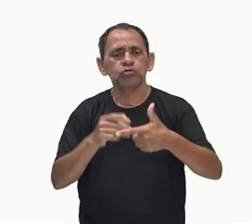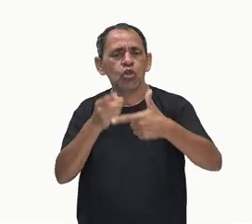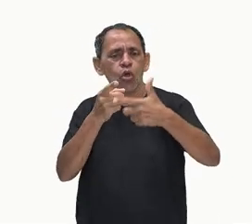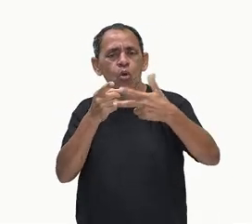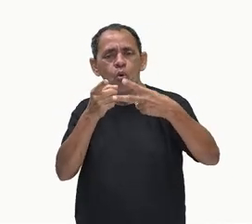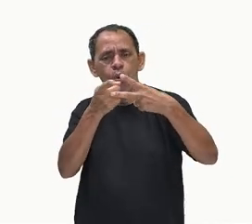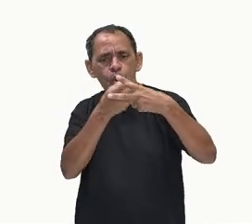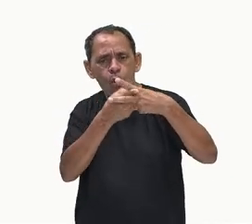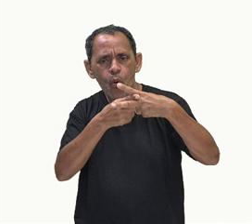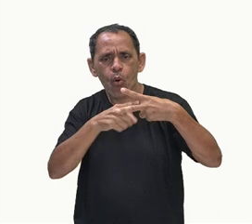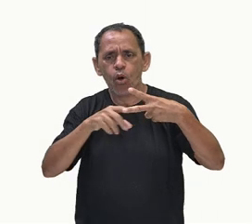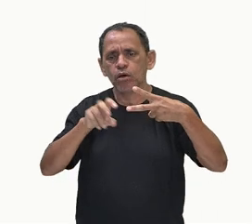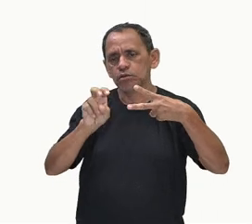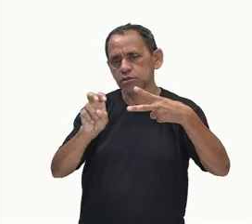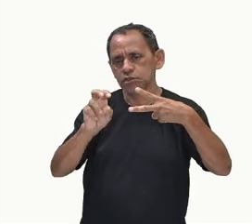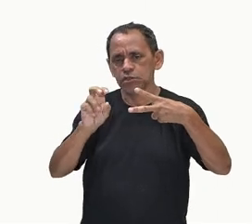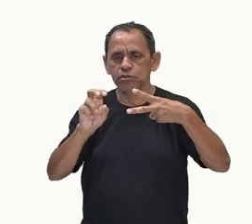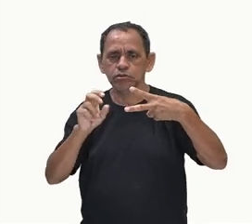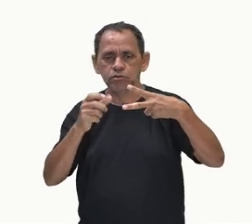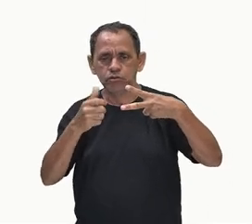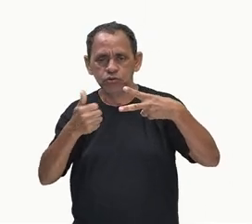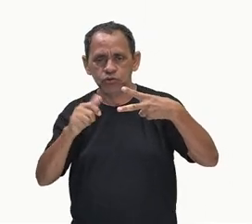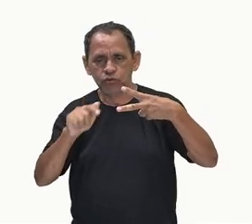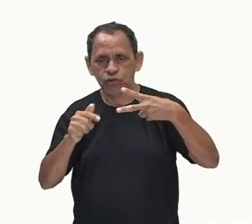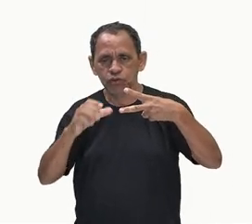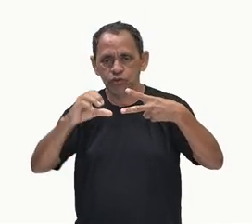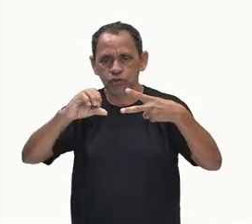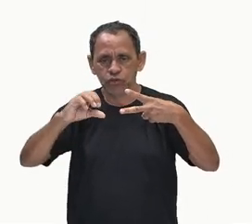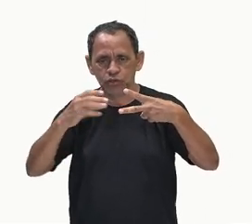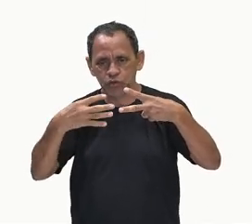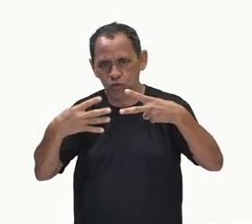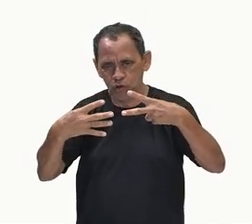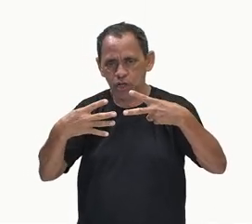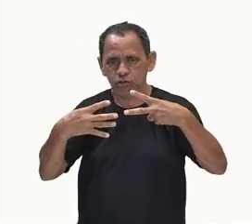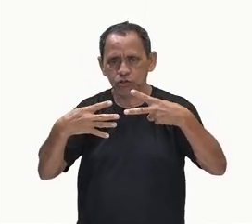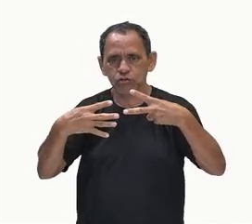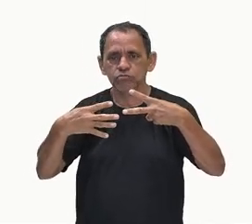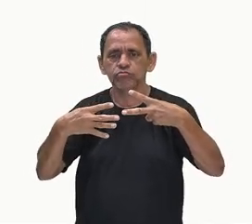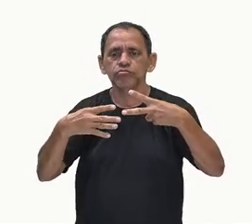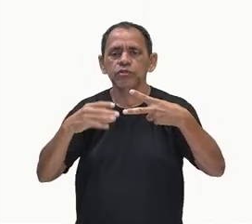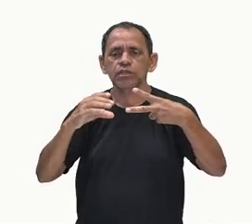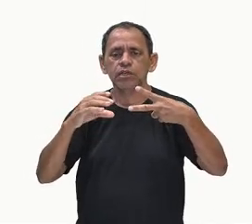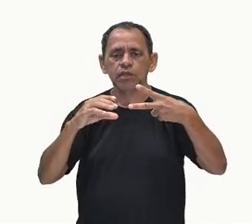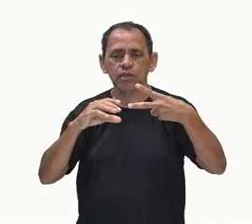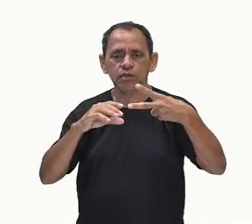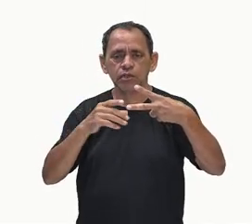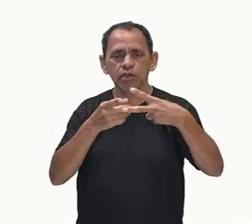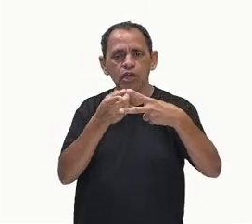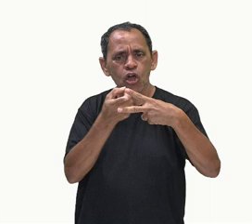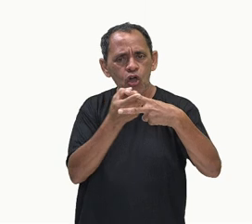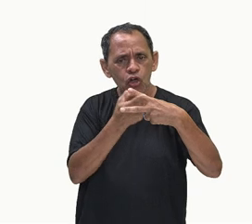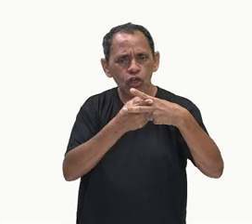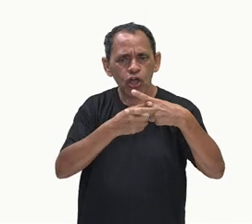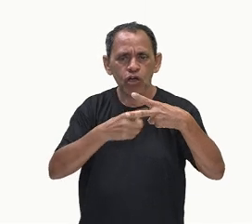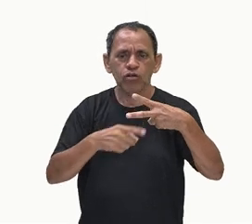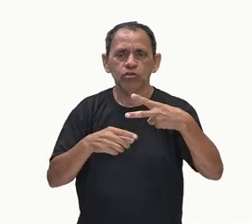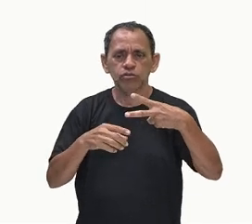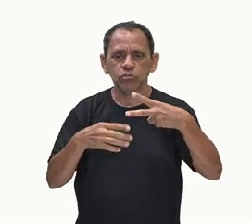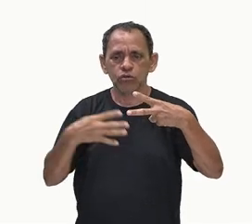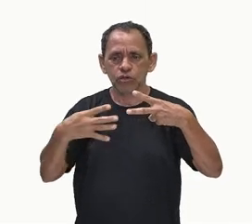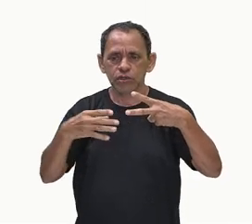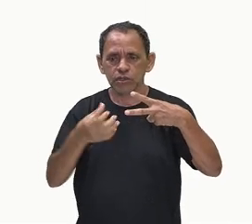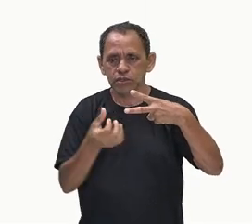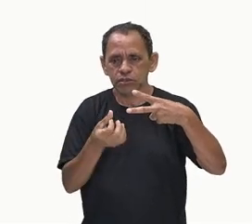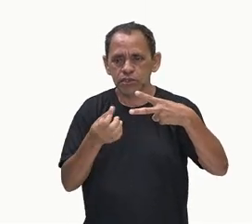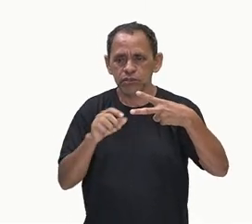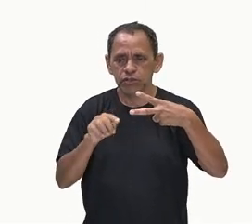51,9 4º e o ângulo c é de 46,06 g e a gente tem